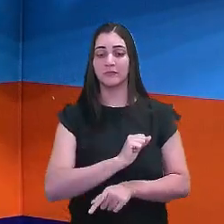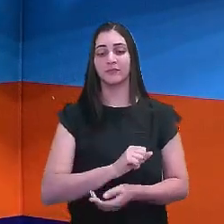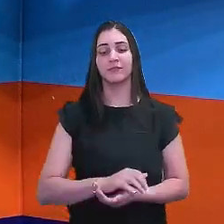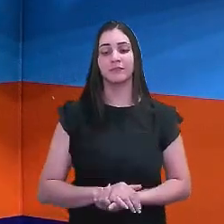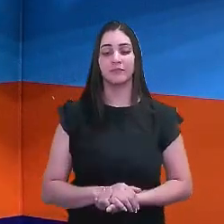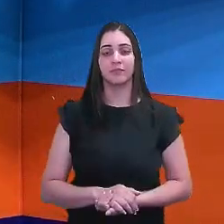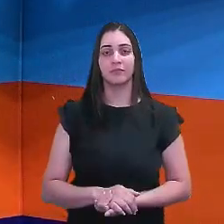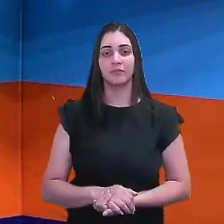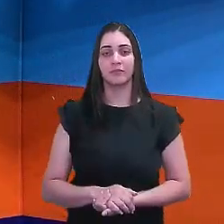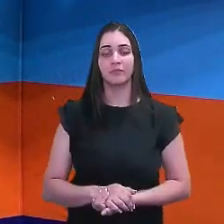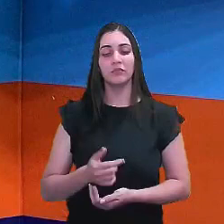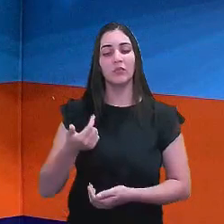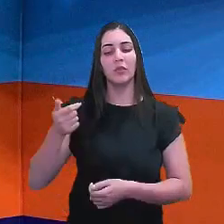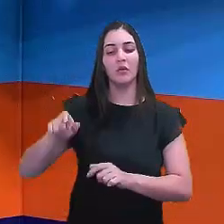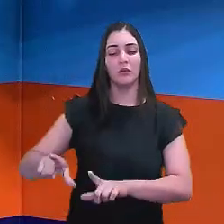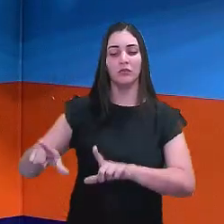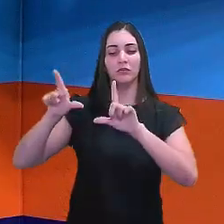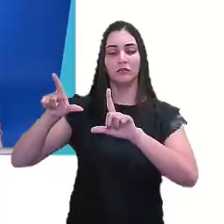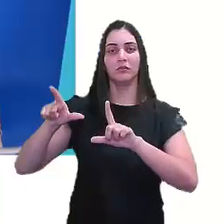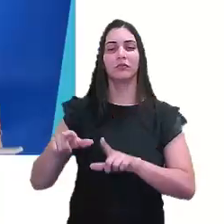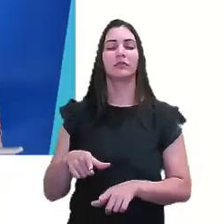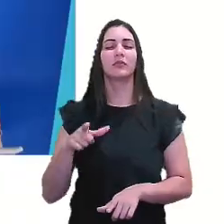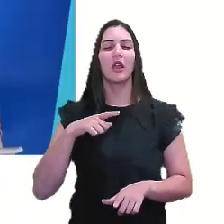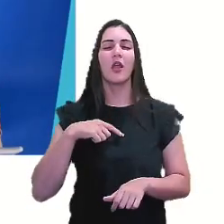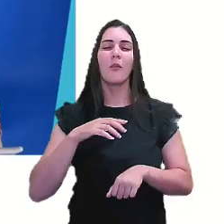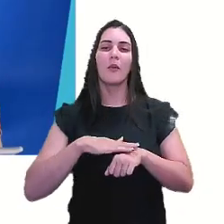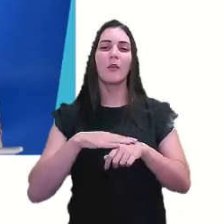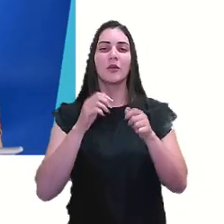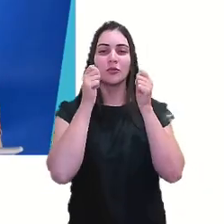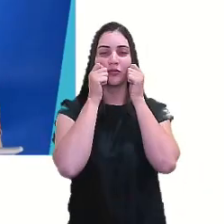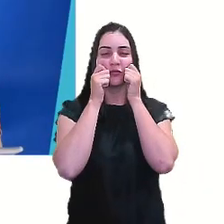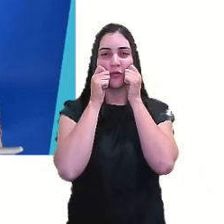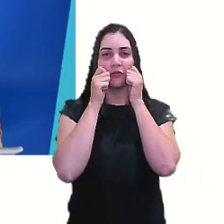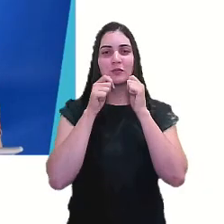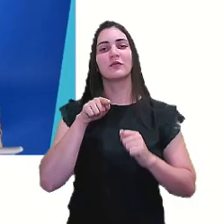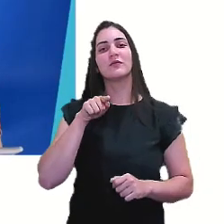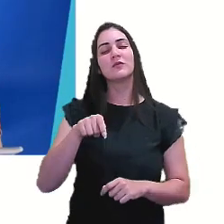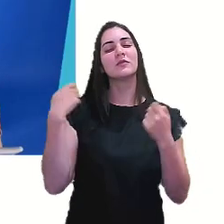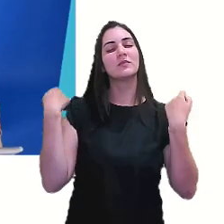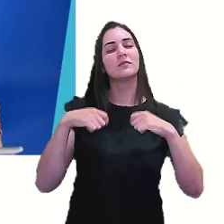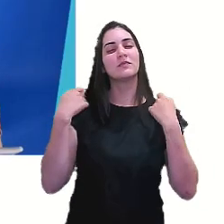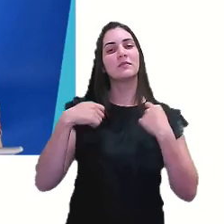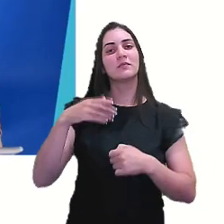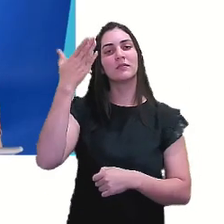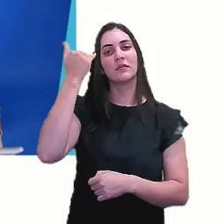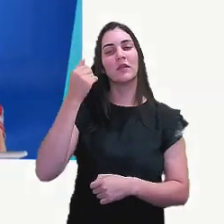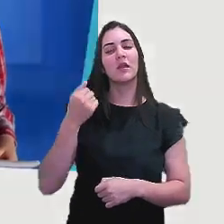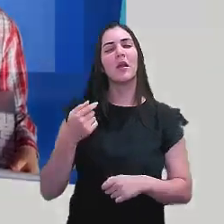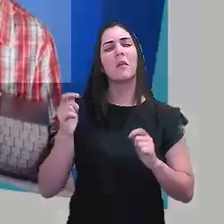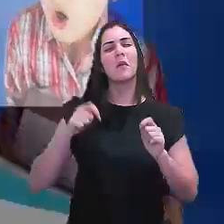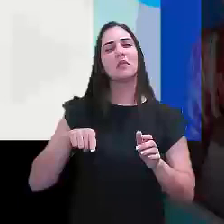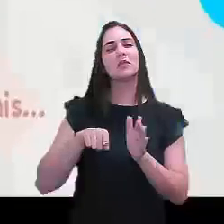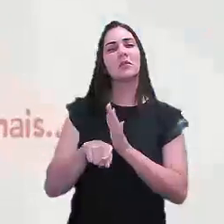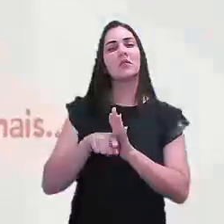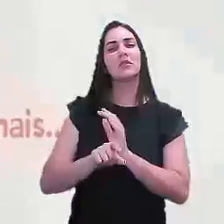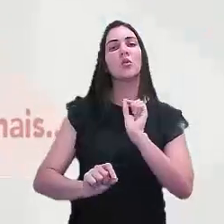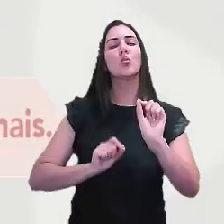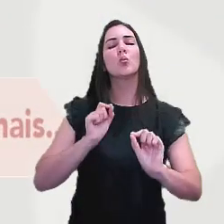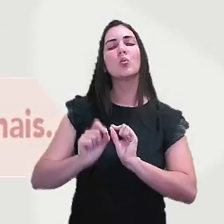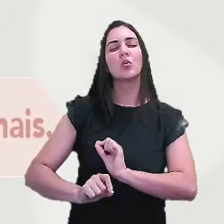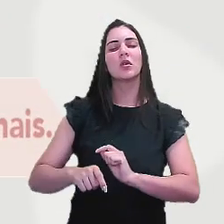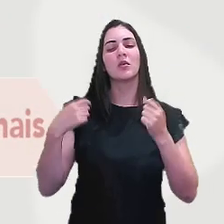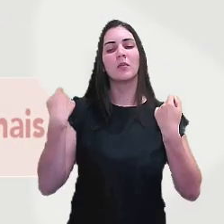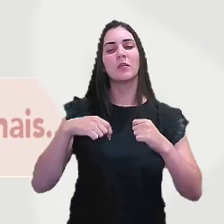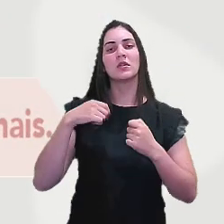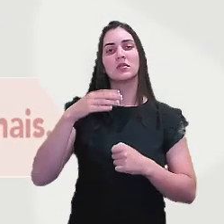slide. E a gente vai para aquele momento fofo, né? Você precisa saber. E aí você pode estar se perguntando, Aprígio, o que é que eu preciso